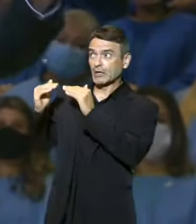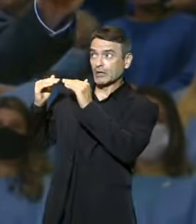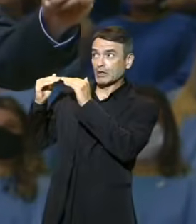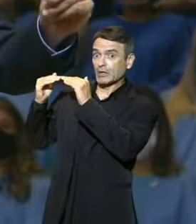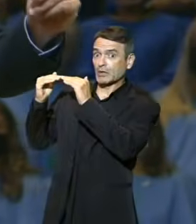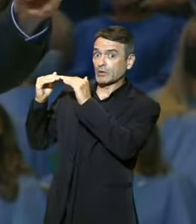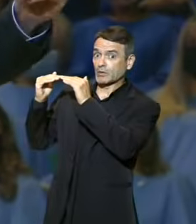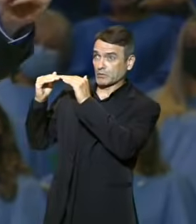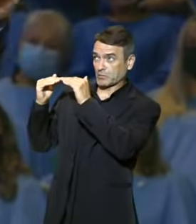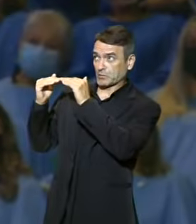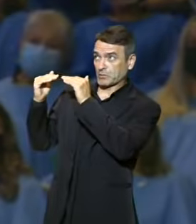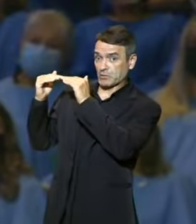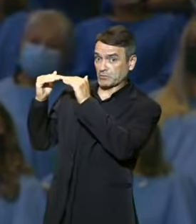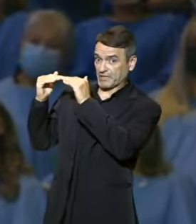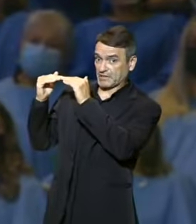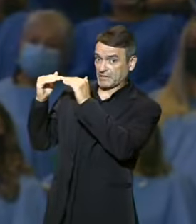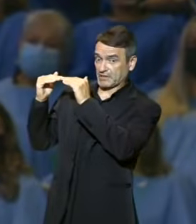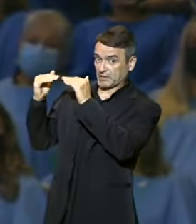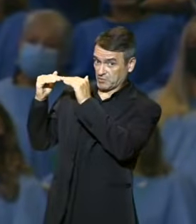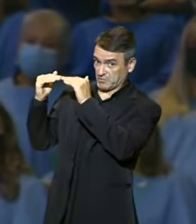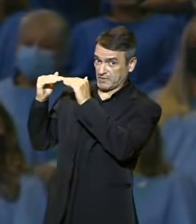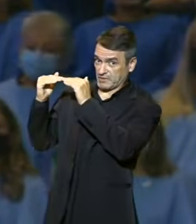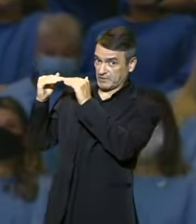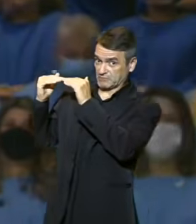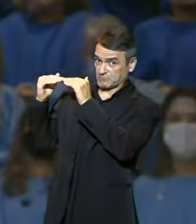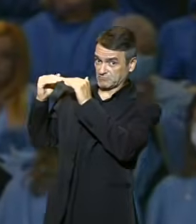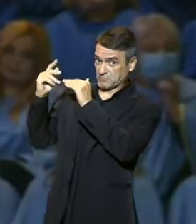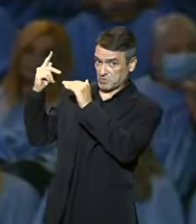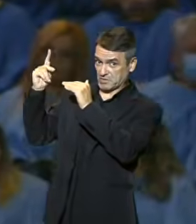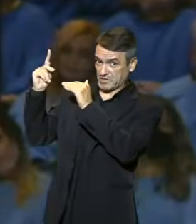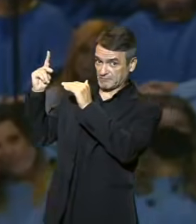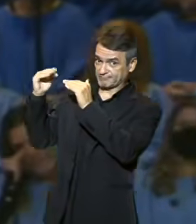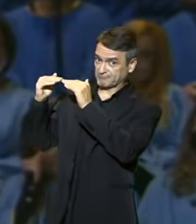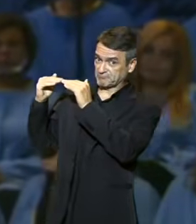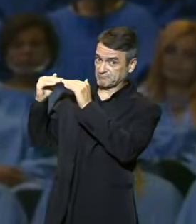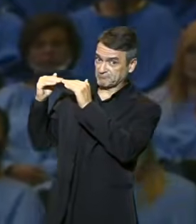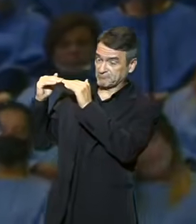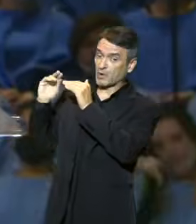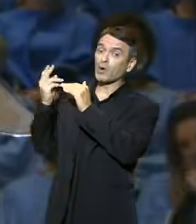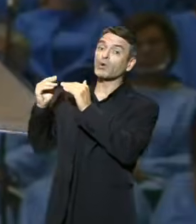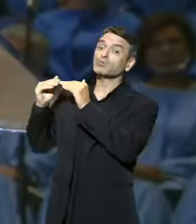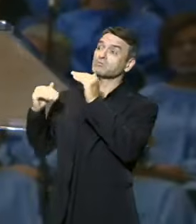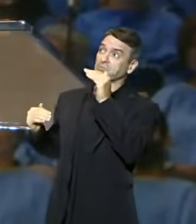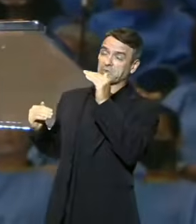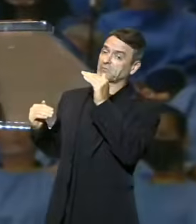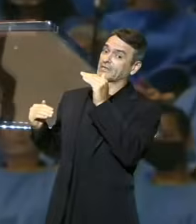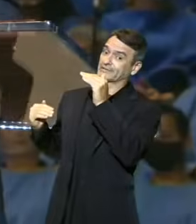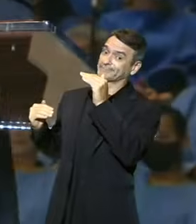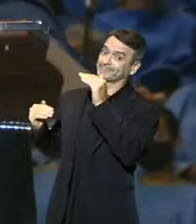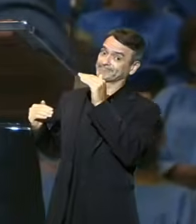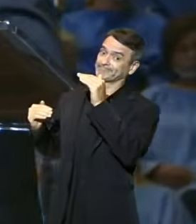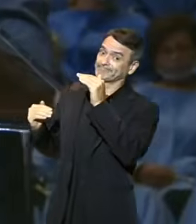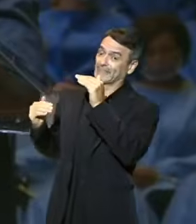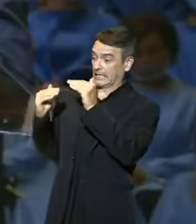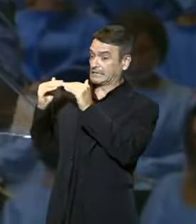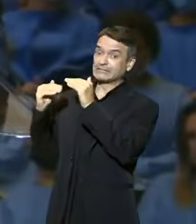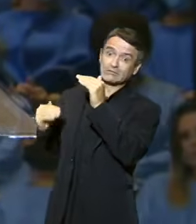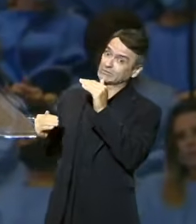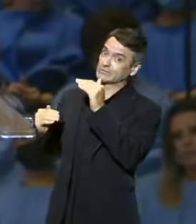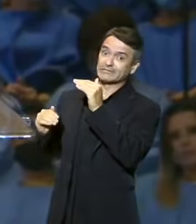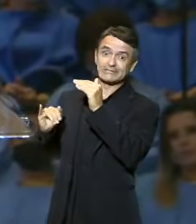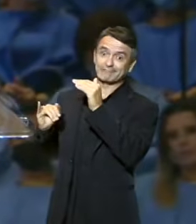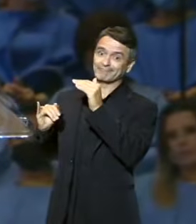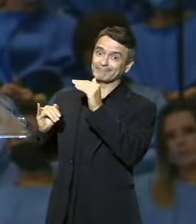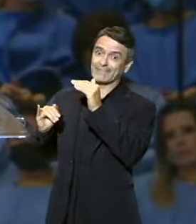o plano de Deus e a vontade de Deus para nós. E toda vez que isso acontece, vem sofrimento,